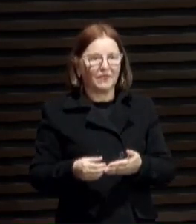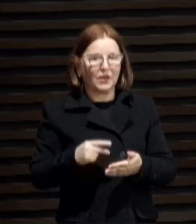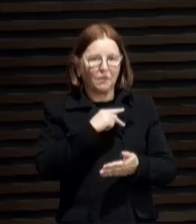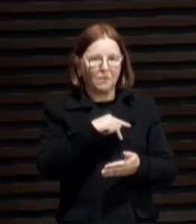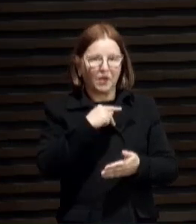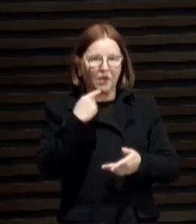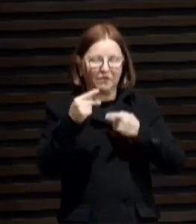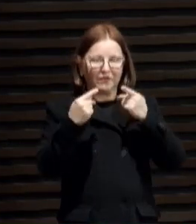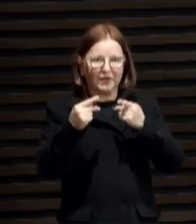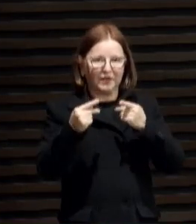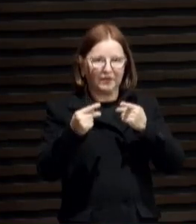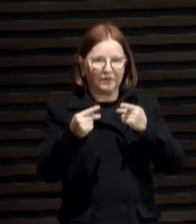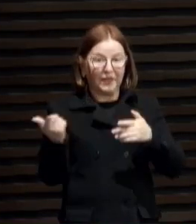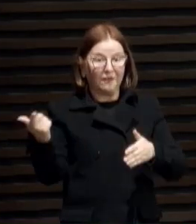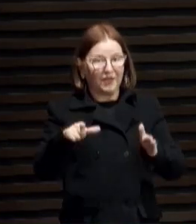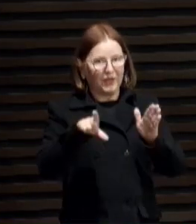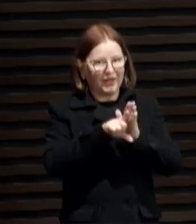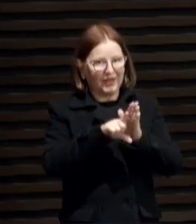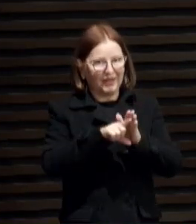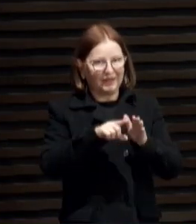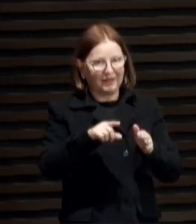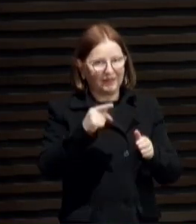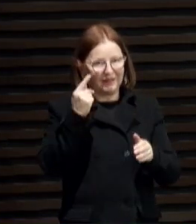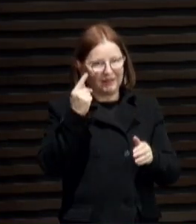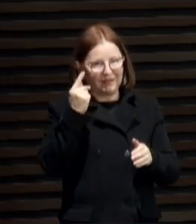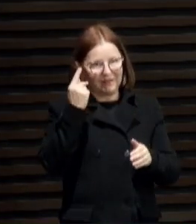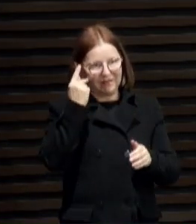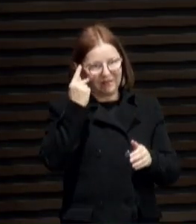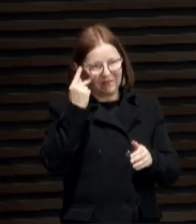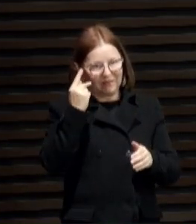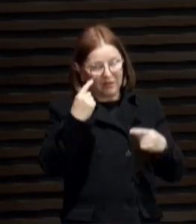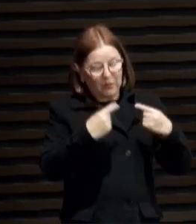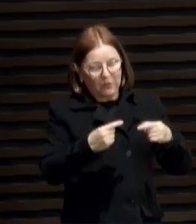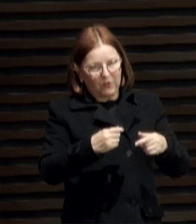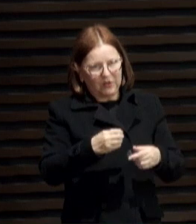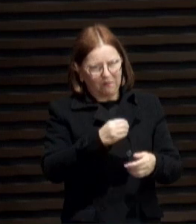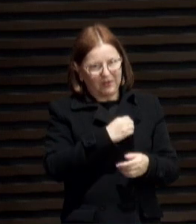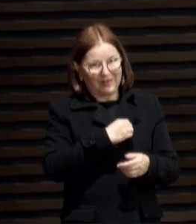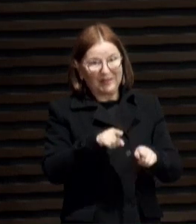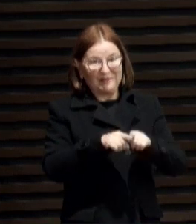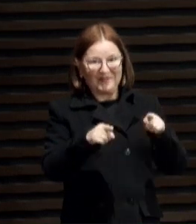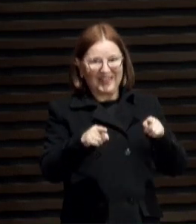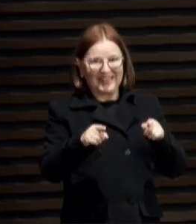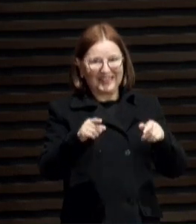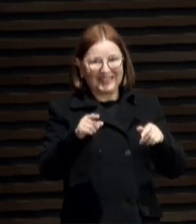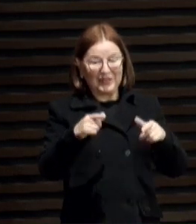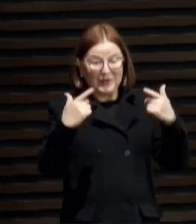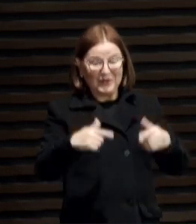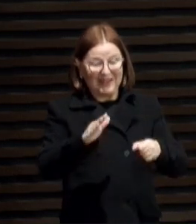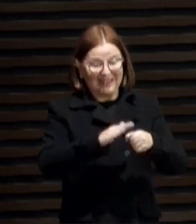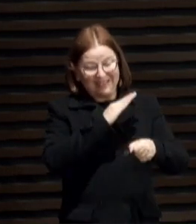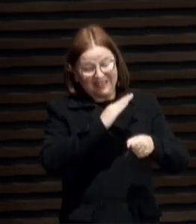olha, sobreveio a lei para que avultasse a ofensa. Mas onde abundou o pecado,